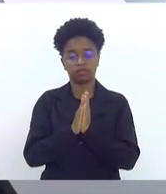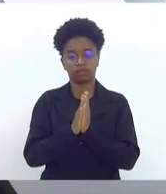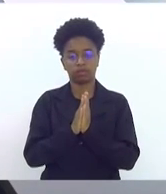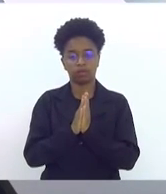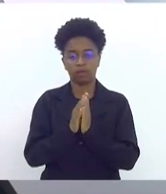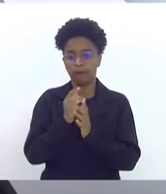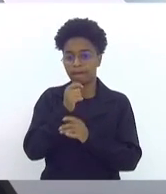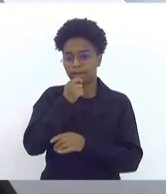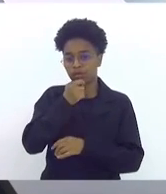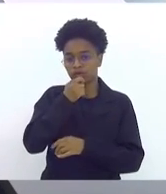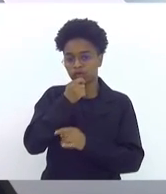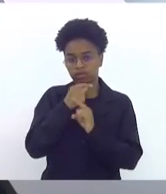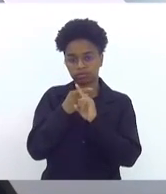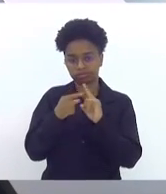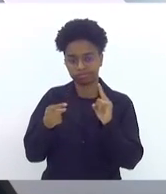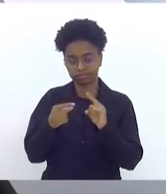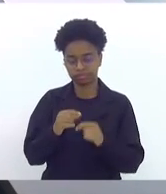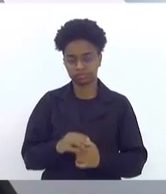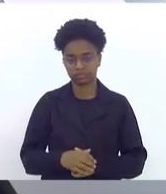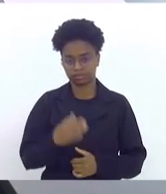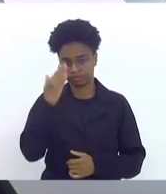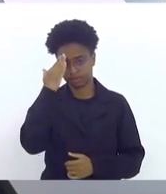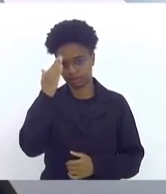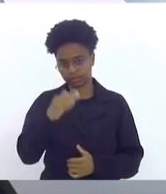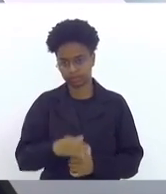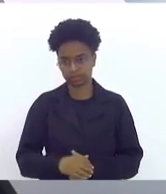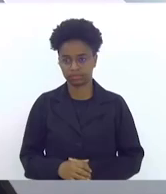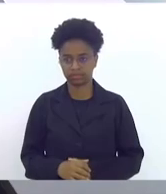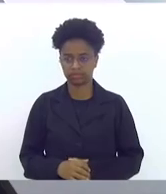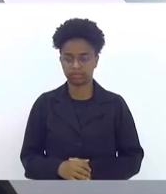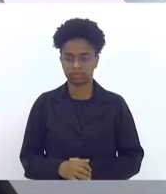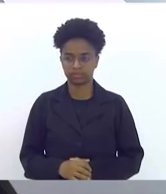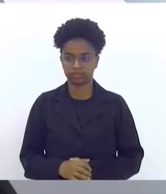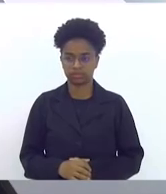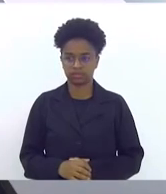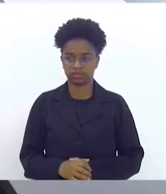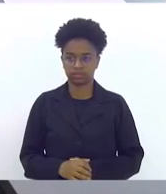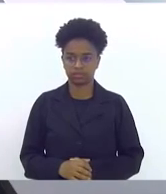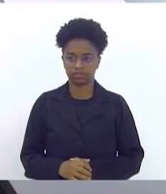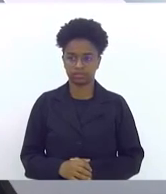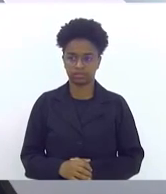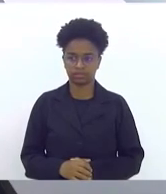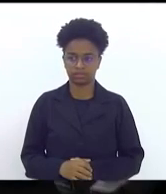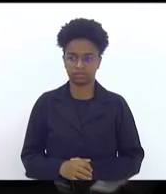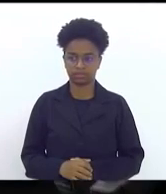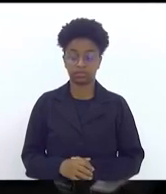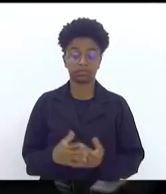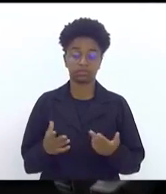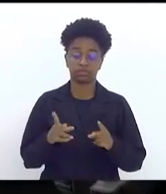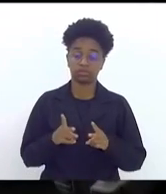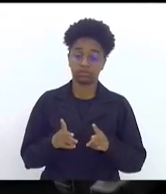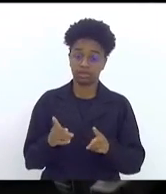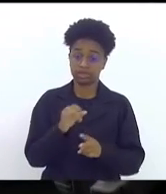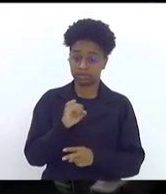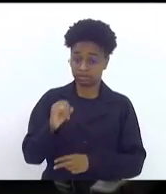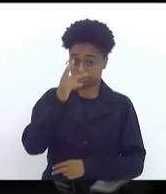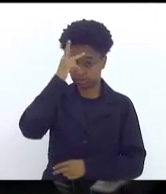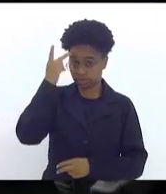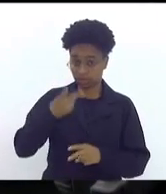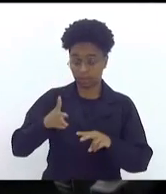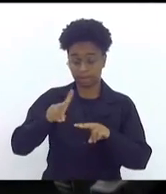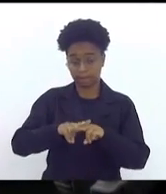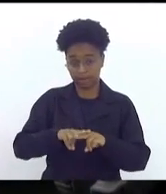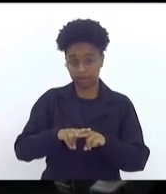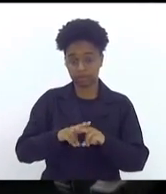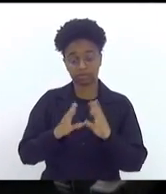os microfones desligados. Muito obrigado. Com efeito, prosseguindo, quando uma pessoa é presa preventivamente